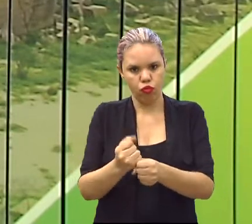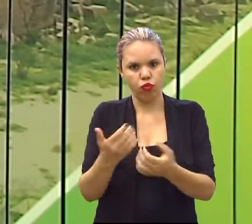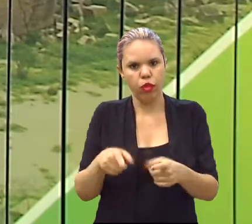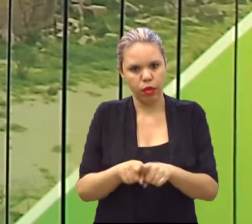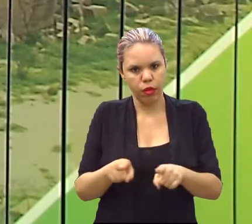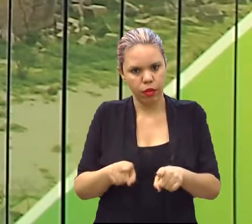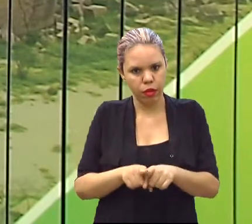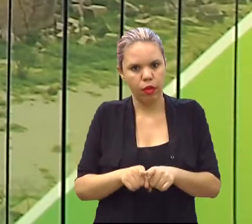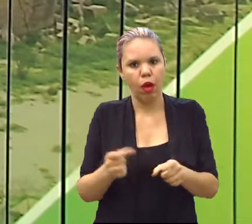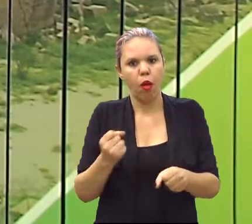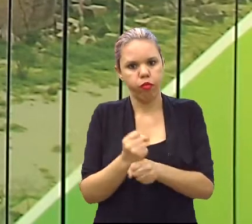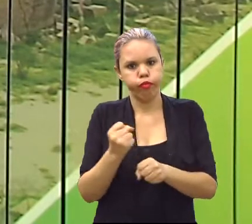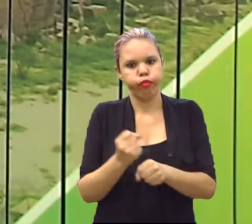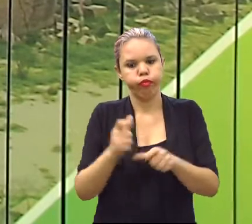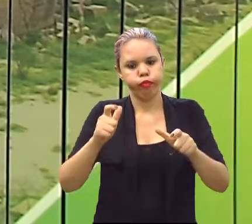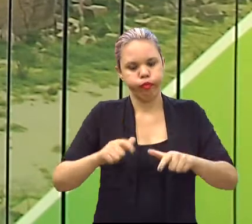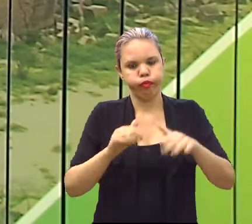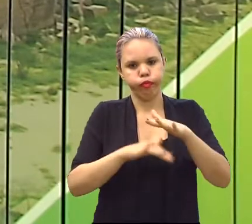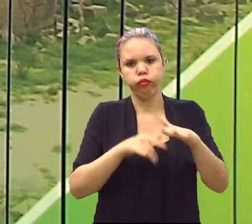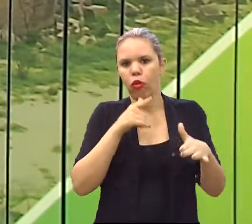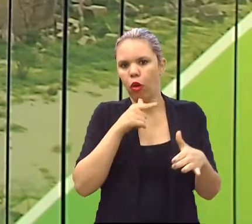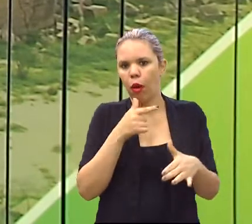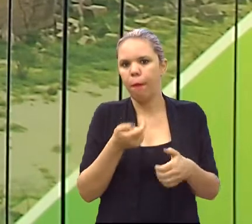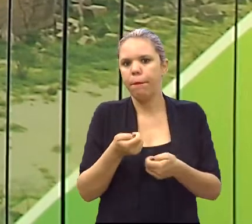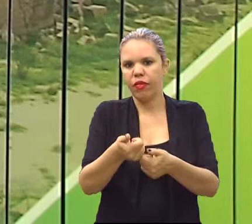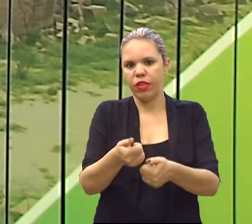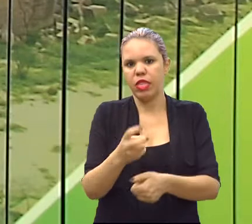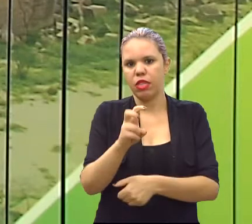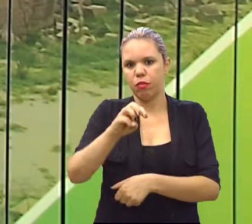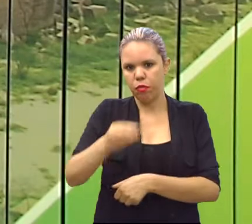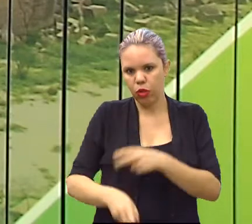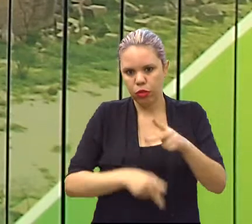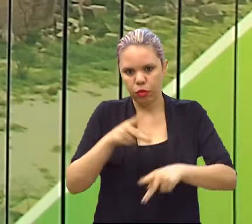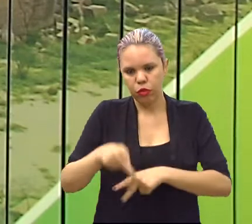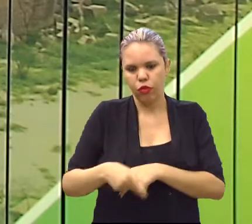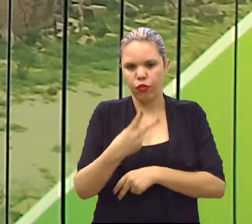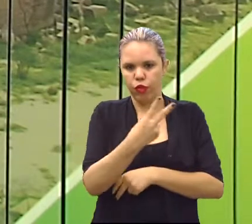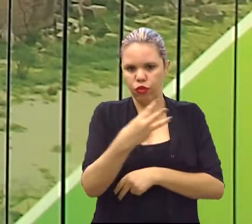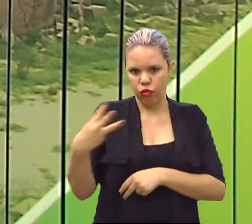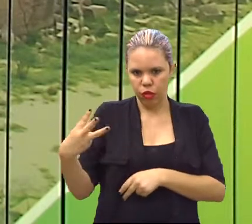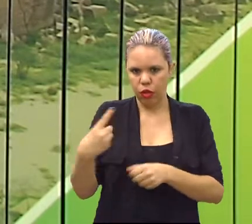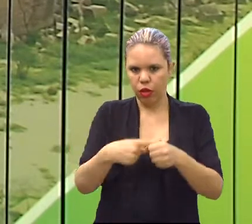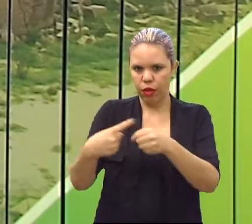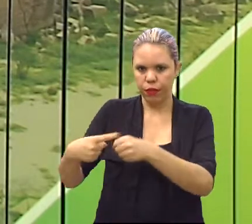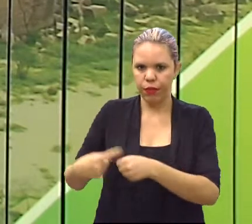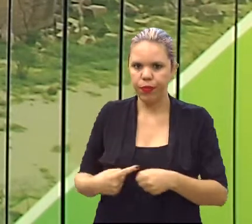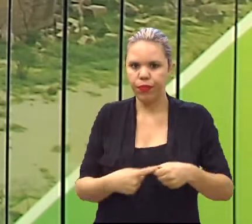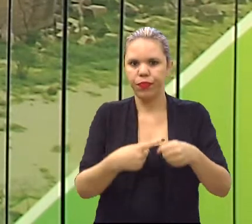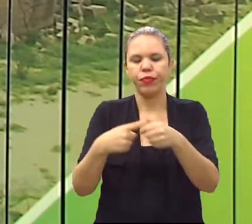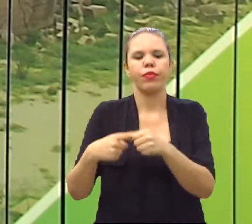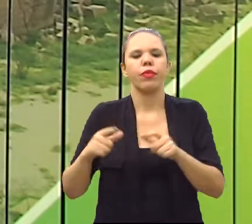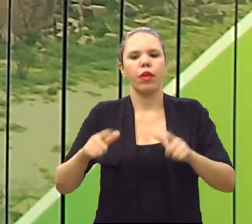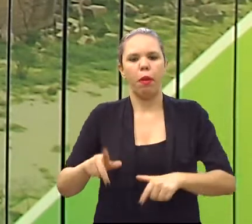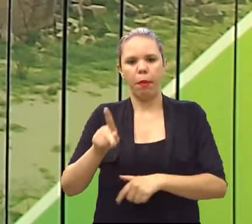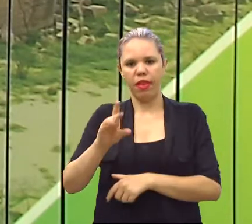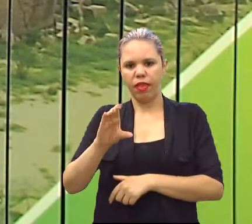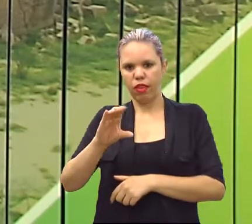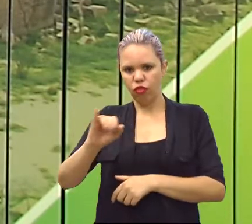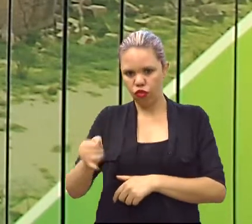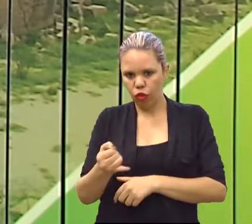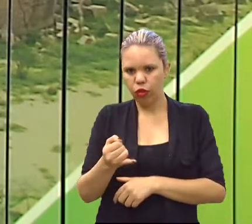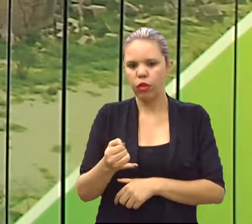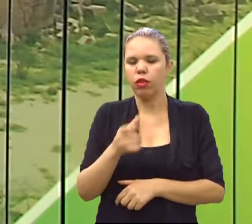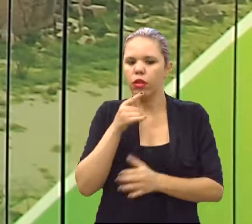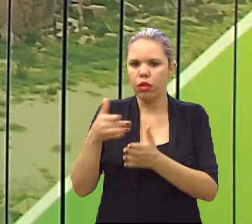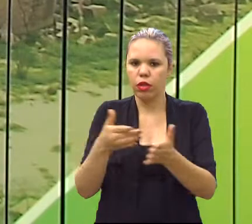esse reservatório vai beneficiar mais de 5 milhões de pessoas em 23 municípios da bacia PCJ dos